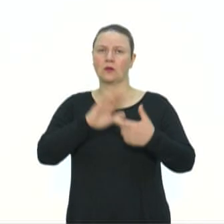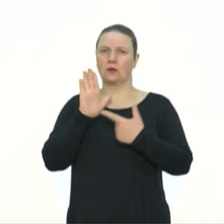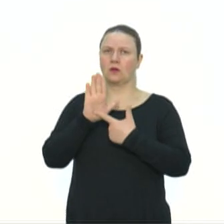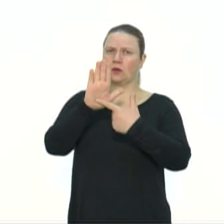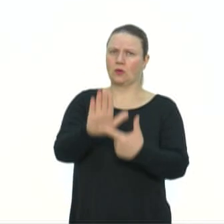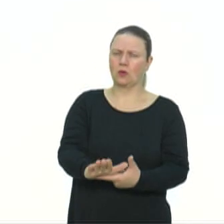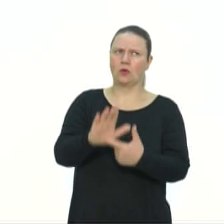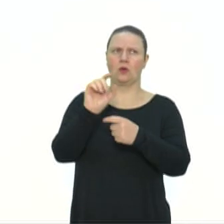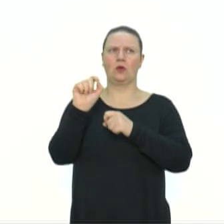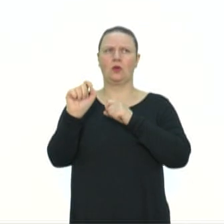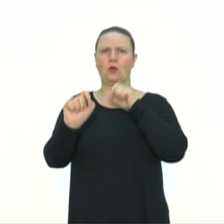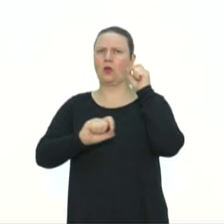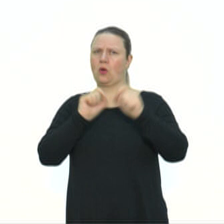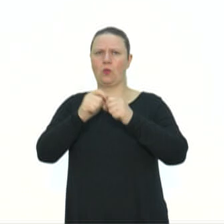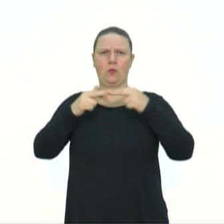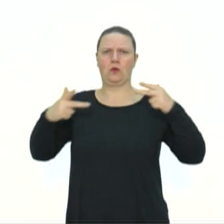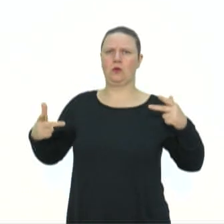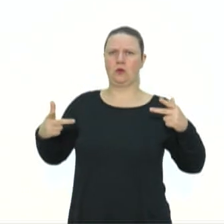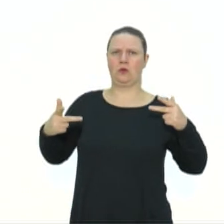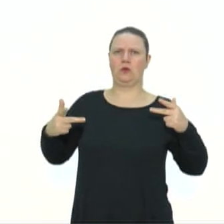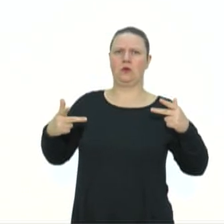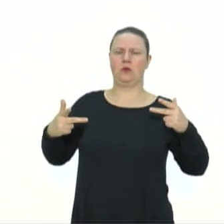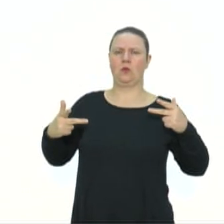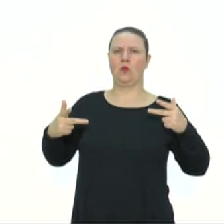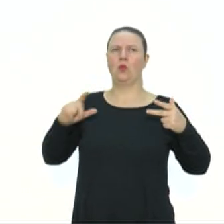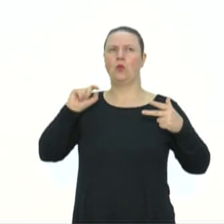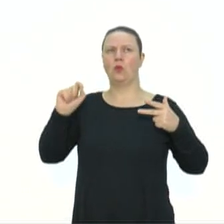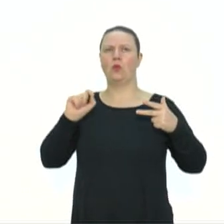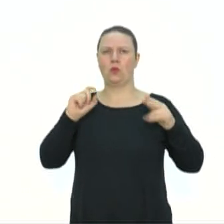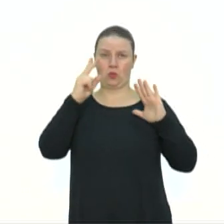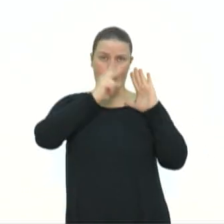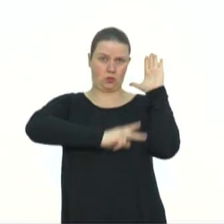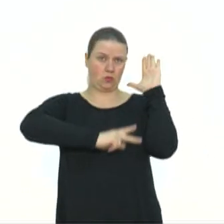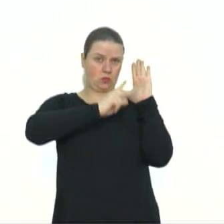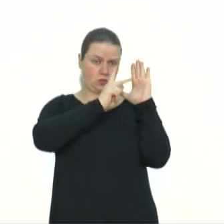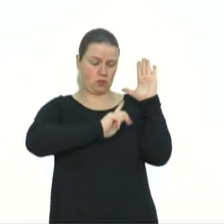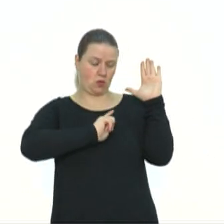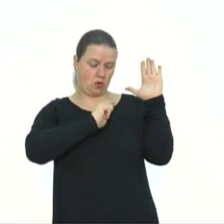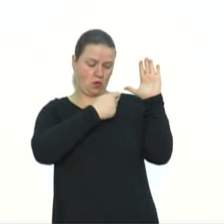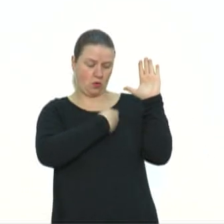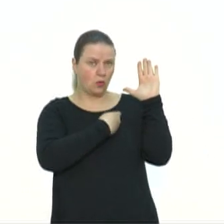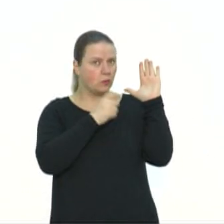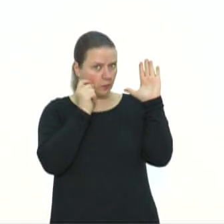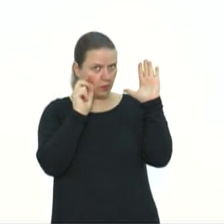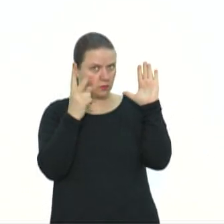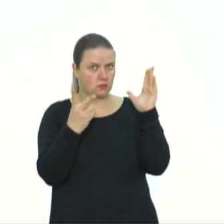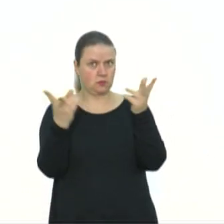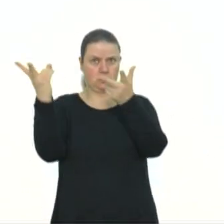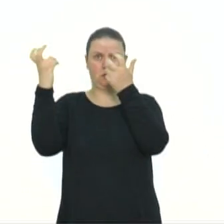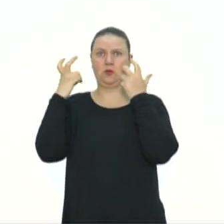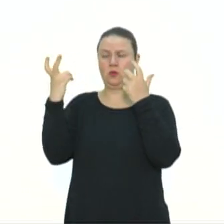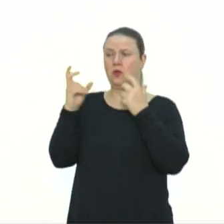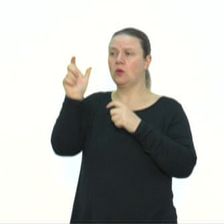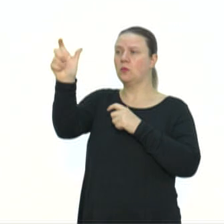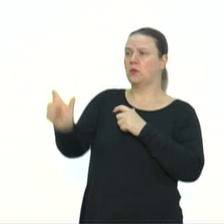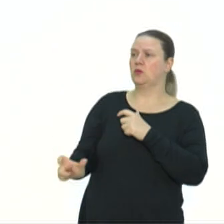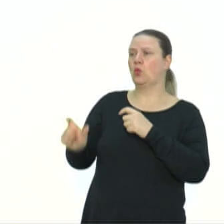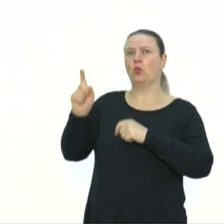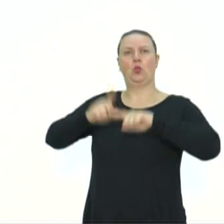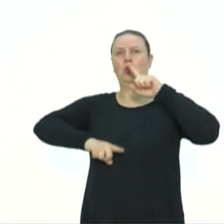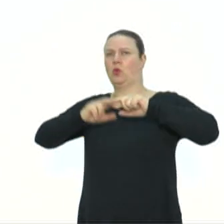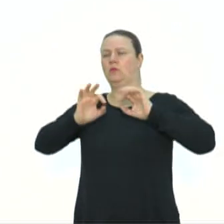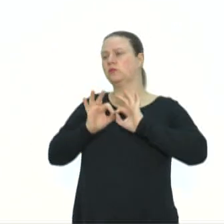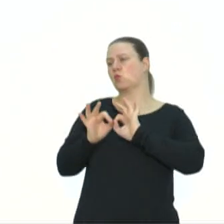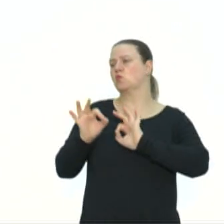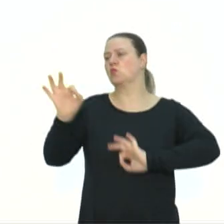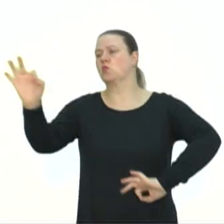referir-nos a algo ou a alguém que está lejos, para a gente se referir a algo ou alguém que esteja longe,